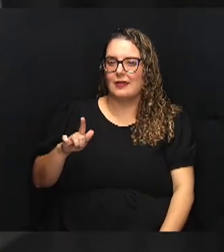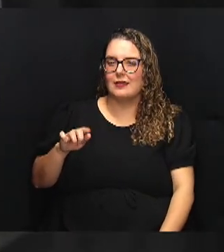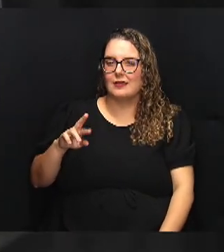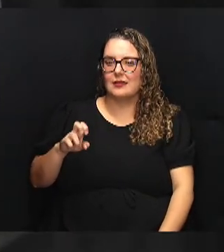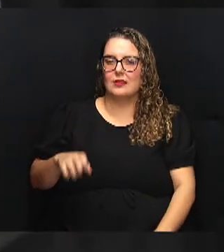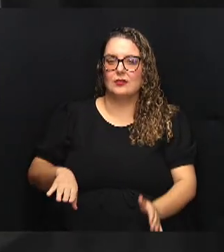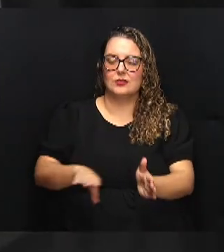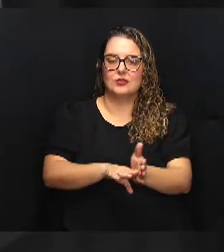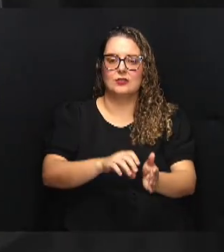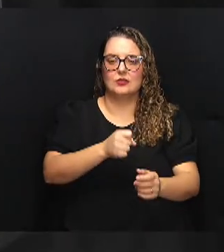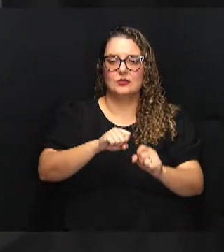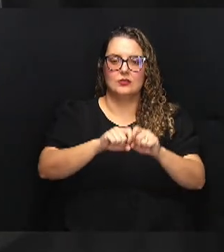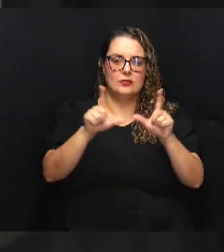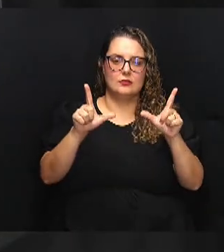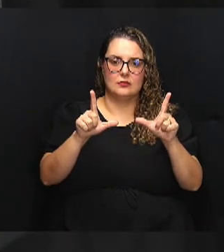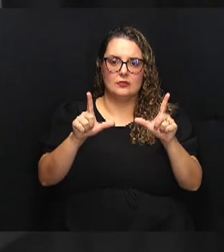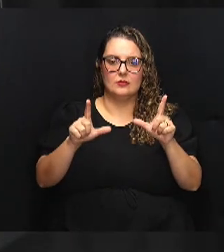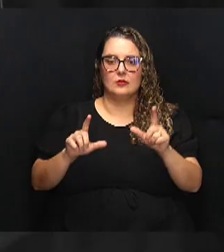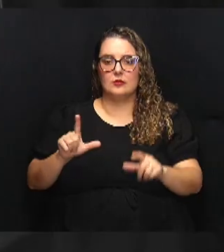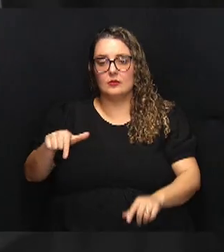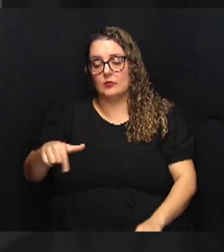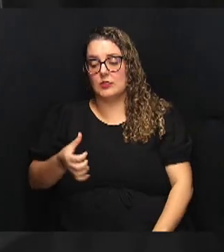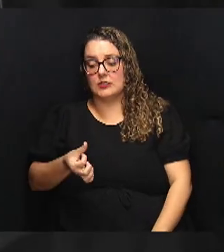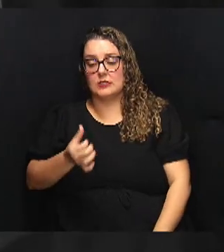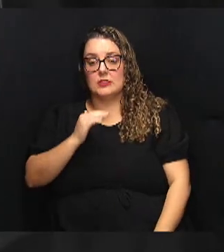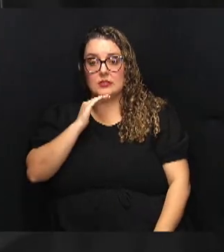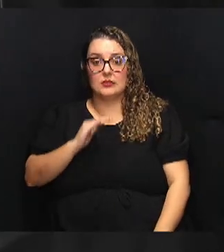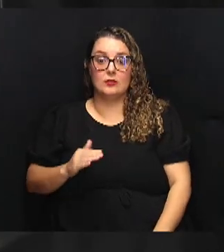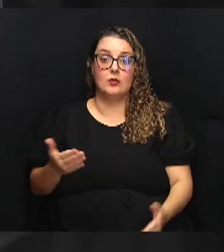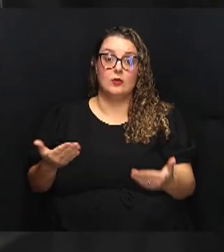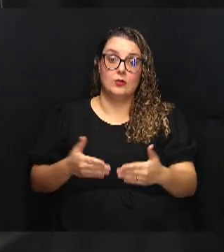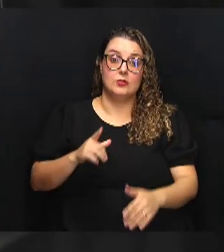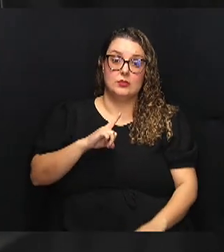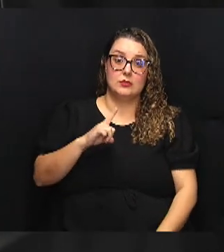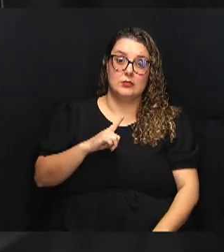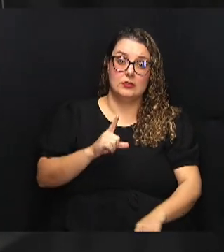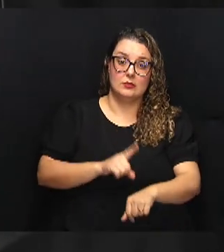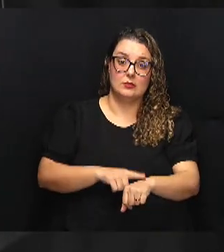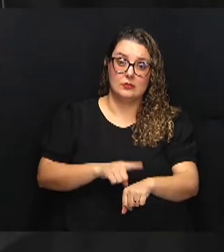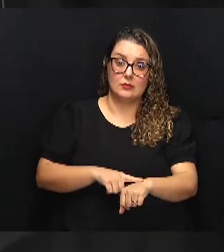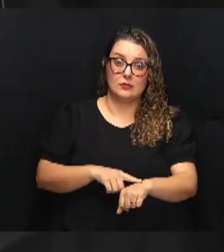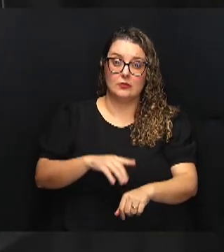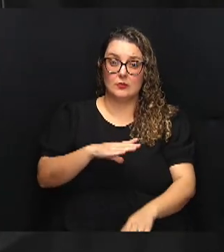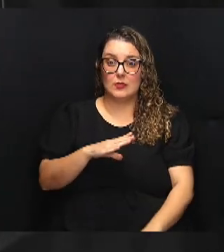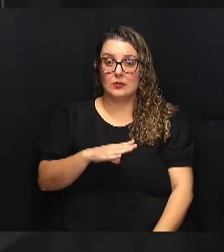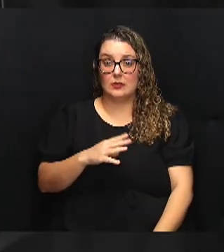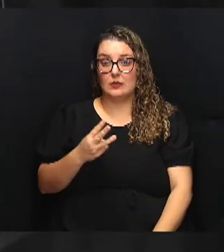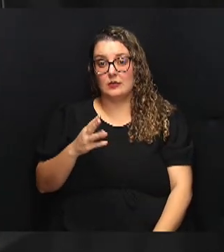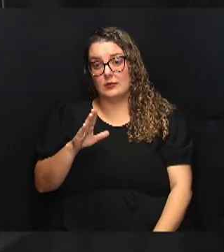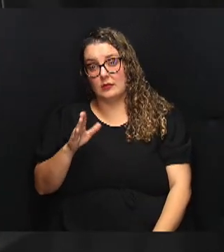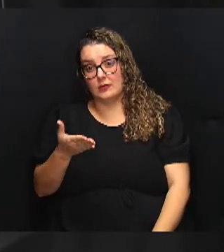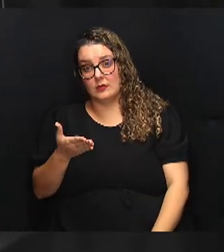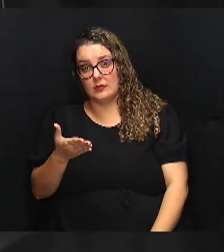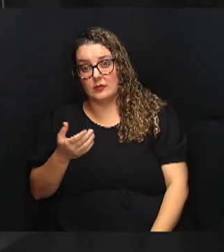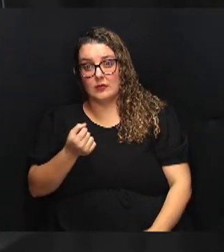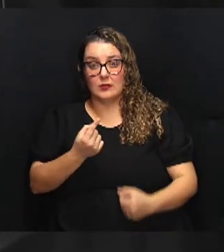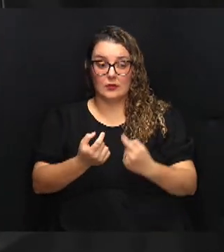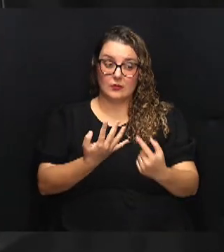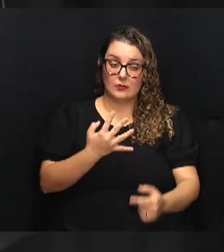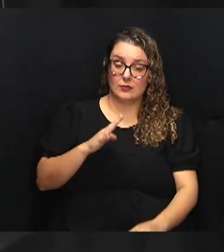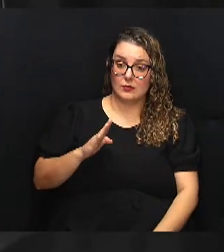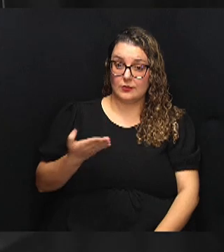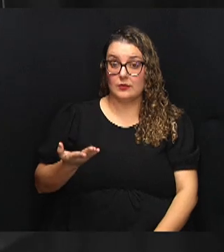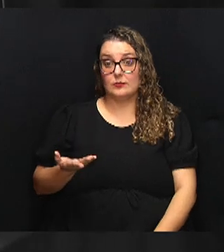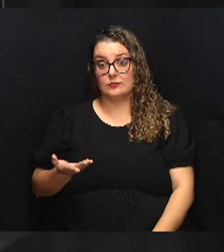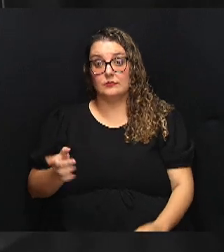às 8 da manhã, às 7 da manhã, pode ir embora às 6 da tarde. Hoje a gente tem um integral aqui no município que acaba às 3h30, às 4h30, e